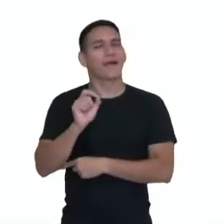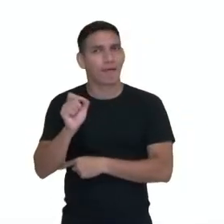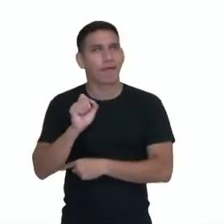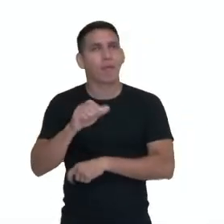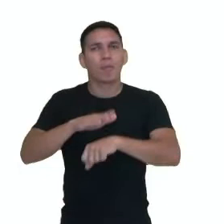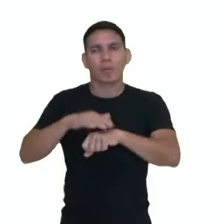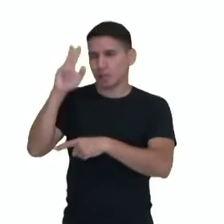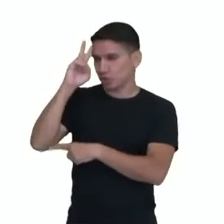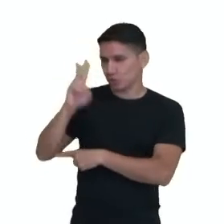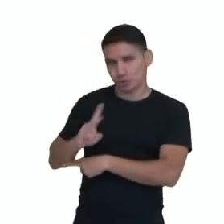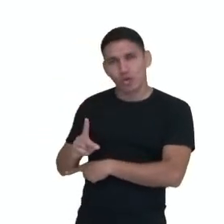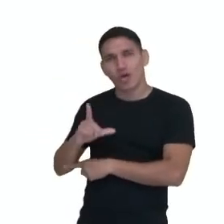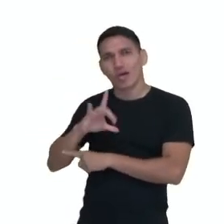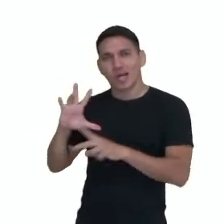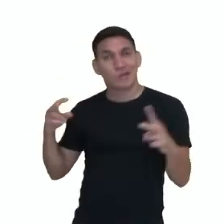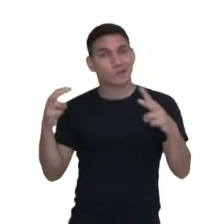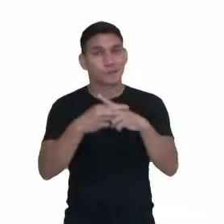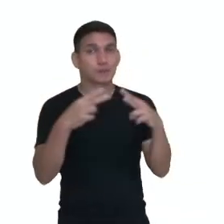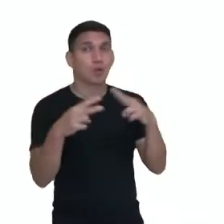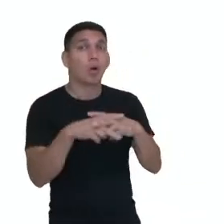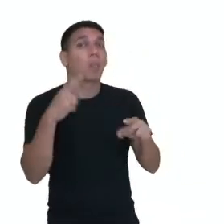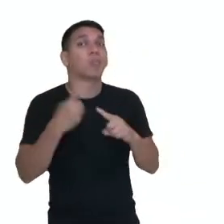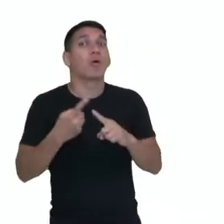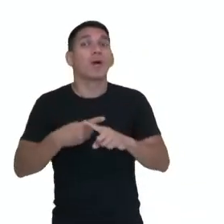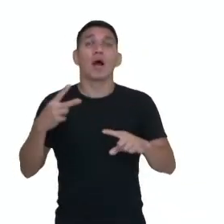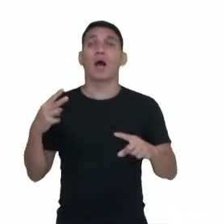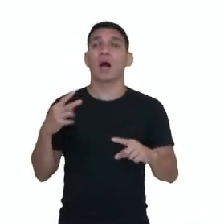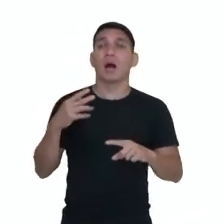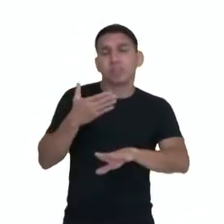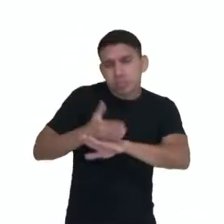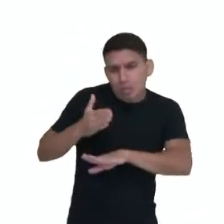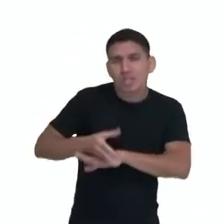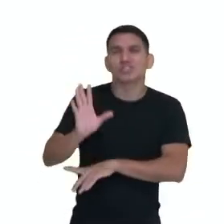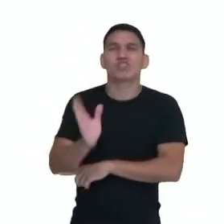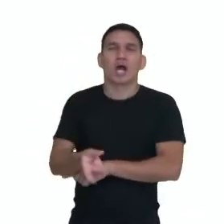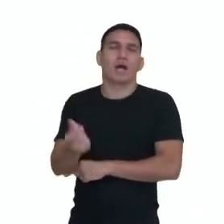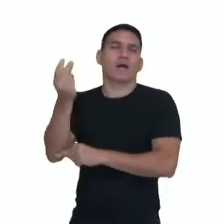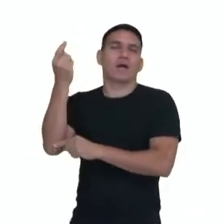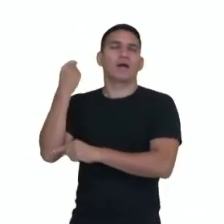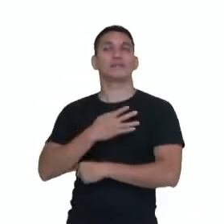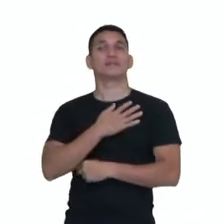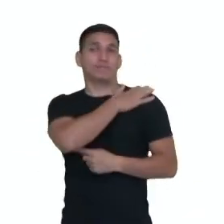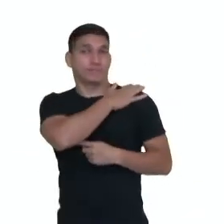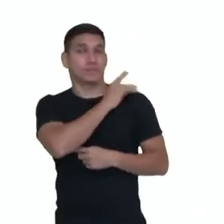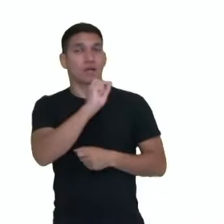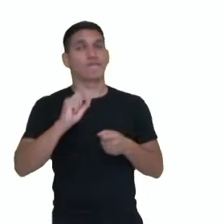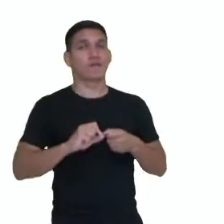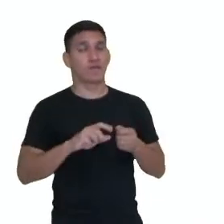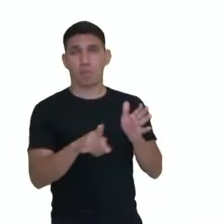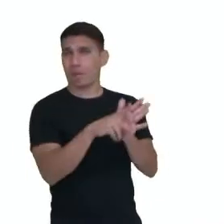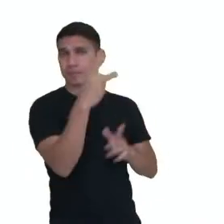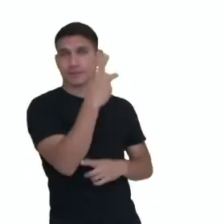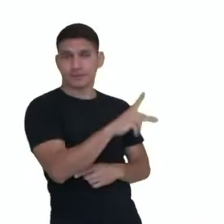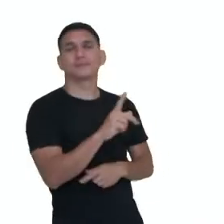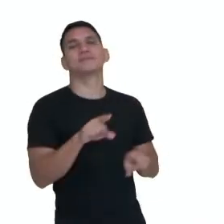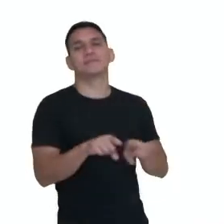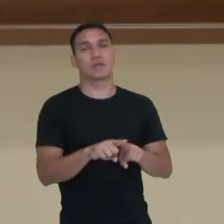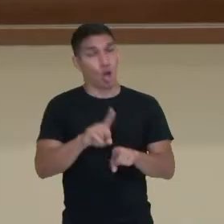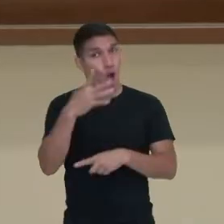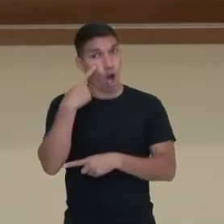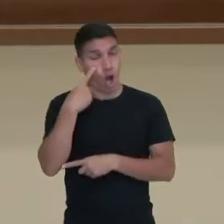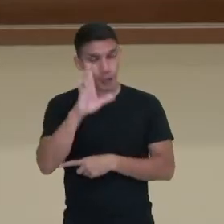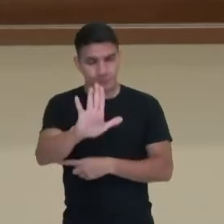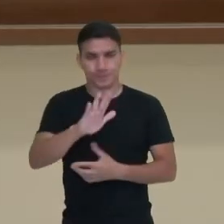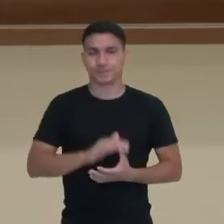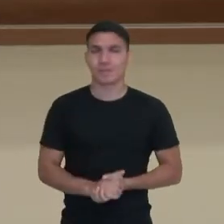modalidades de combate, pois essa prática fazia parte de atividades populares e militares realizadas por eles. Olha só, para vocês terem